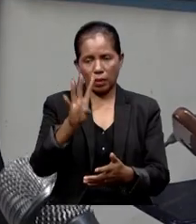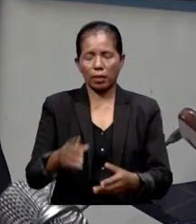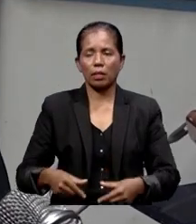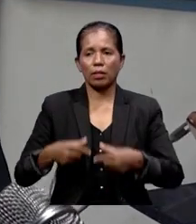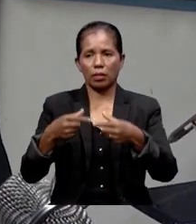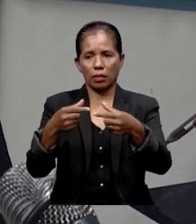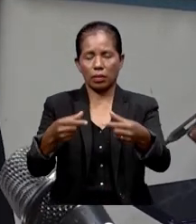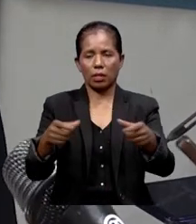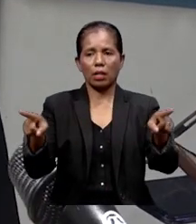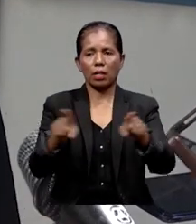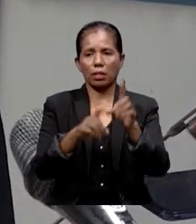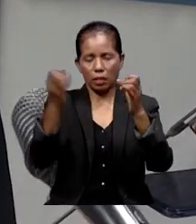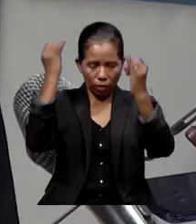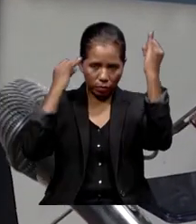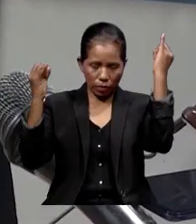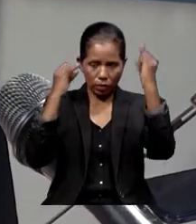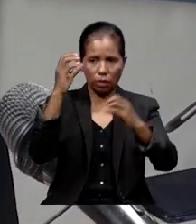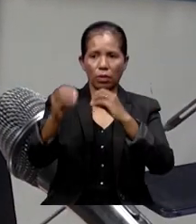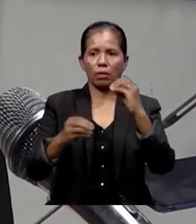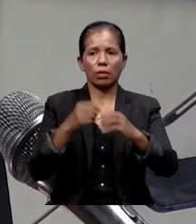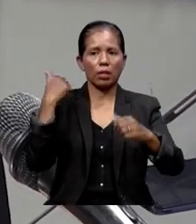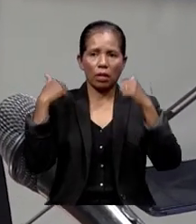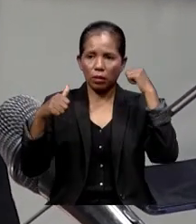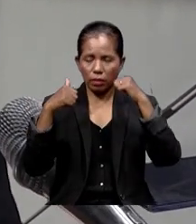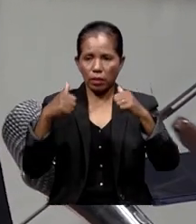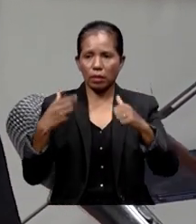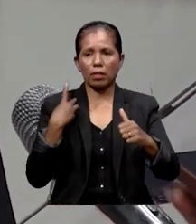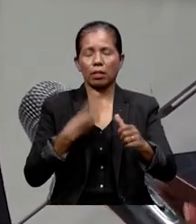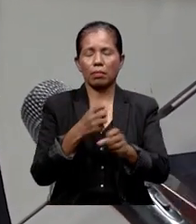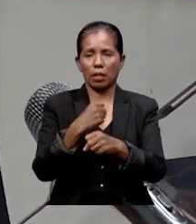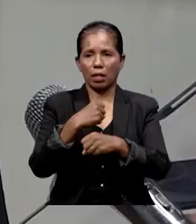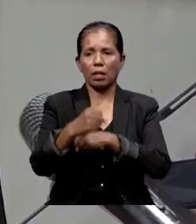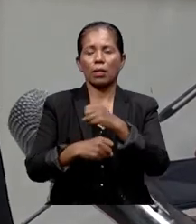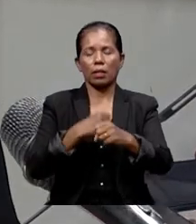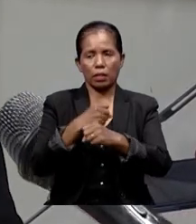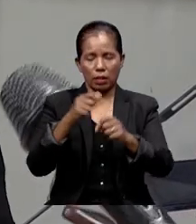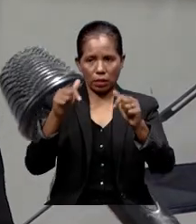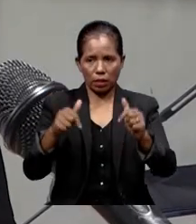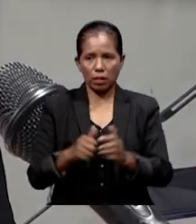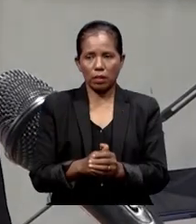2024, e foi nessa informação com a atividades na Mihalau Tina Idené,